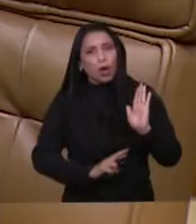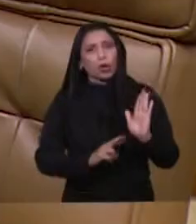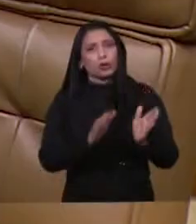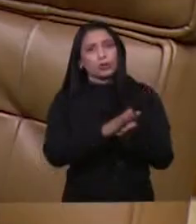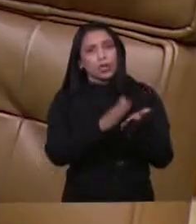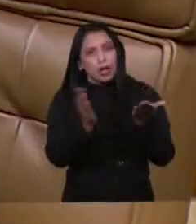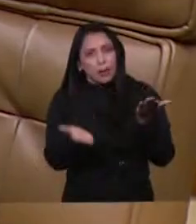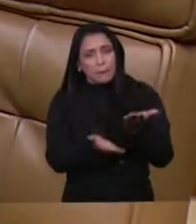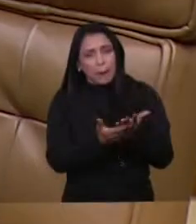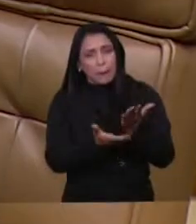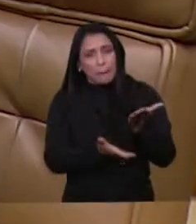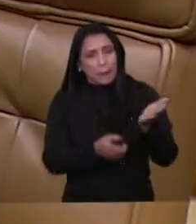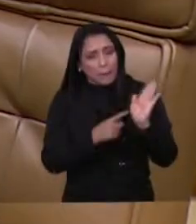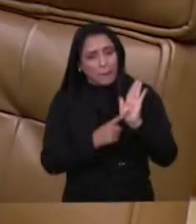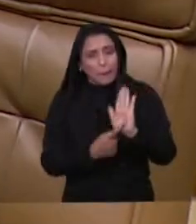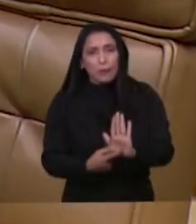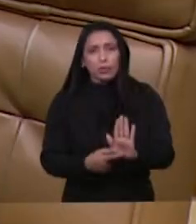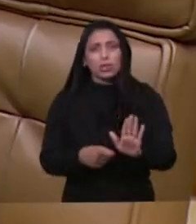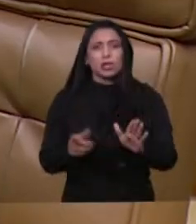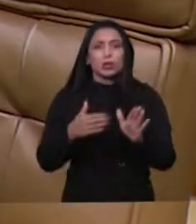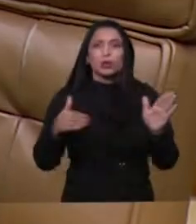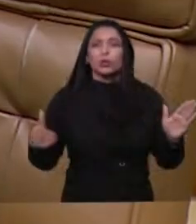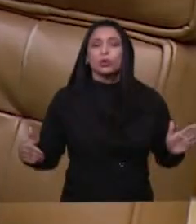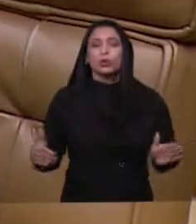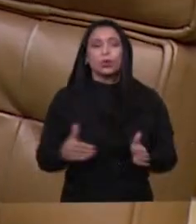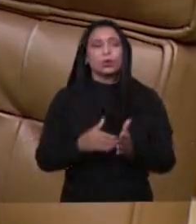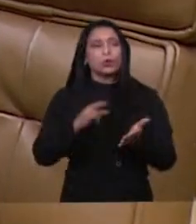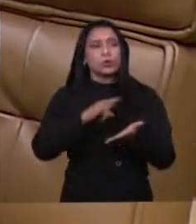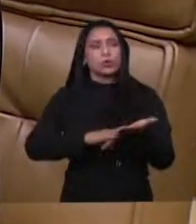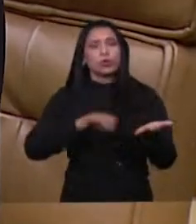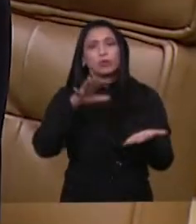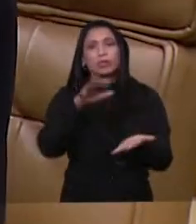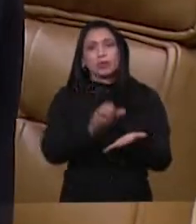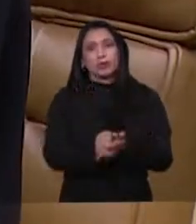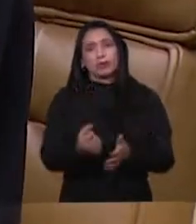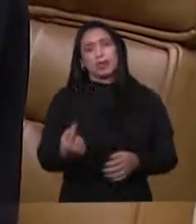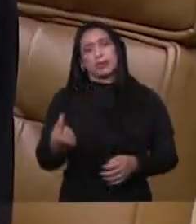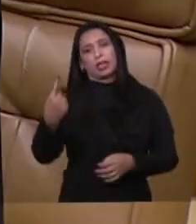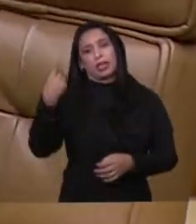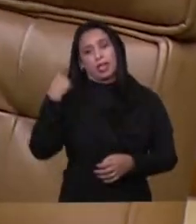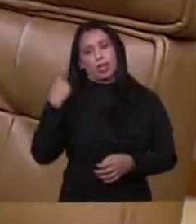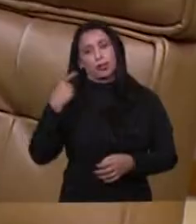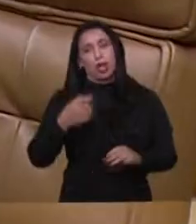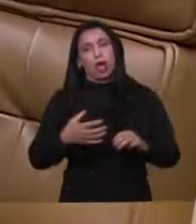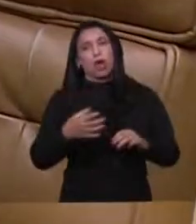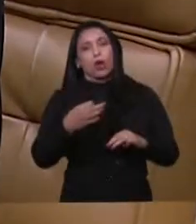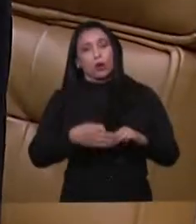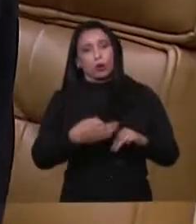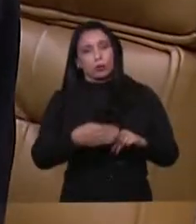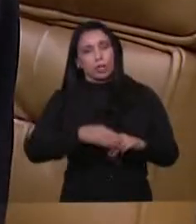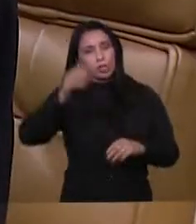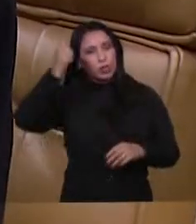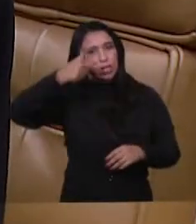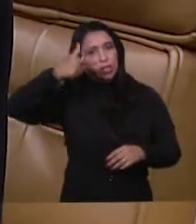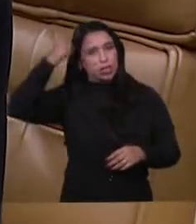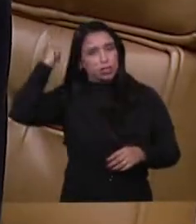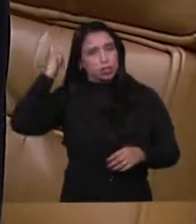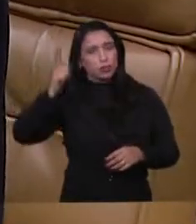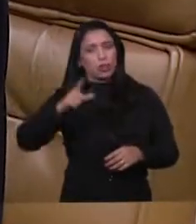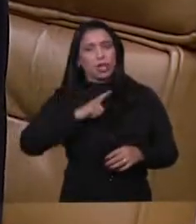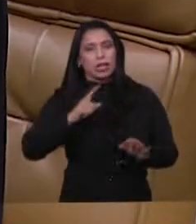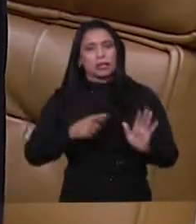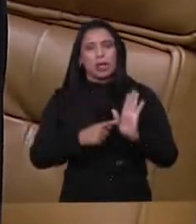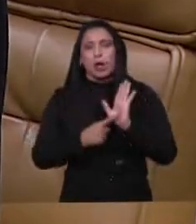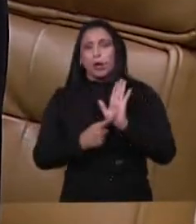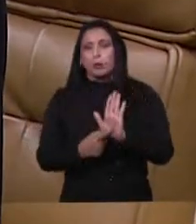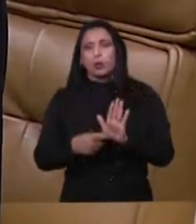atestando os materiais e instrumentos apreendidos naquela data. O eminente ministro relator Alexandre de Moraes já fez referência a